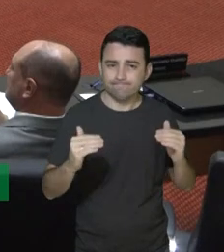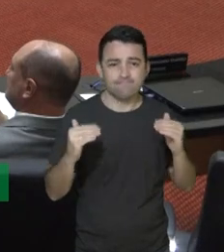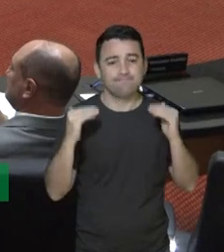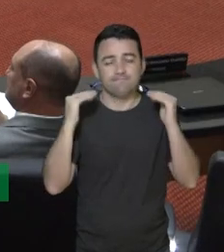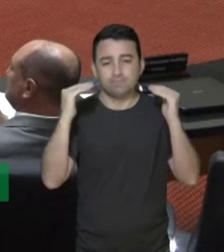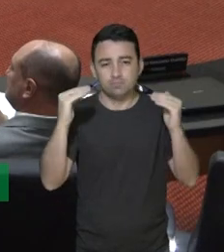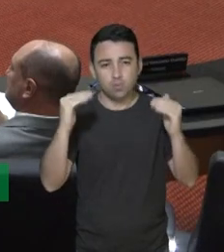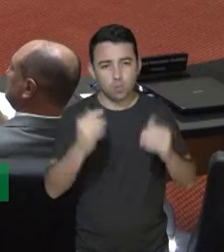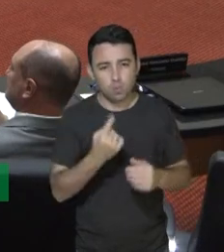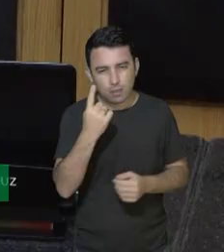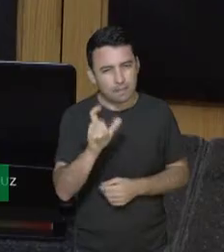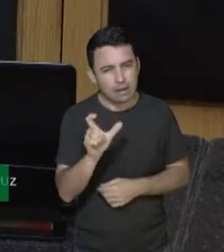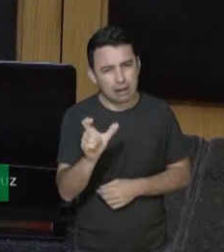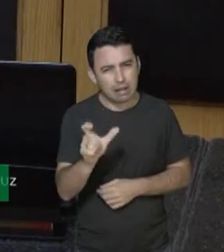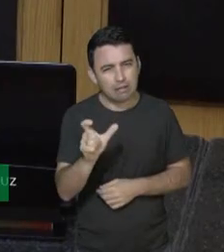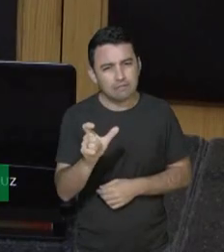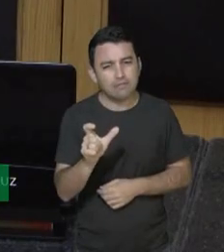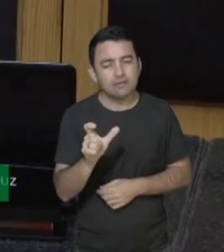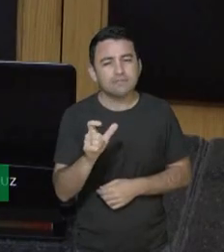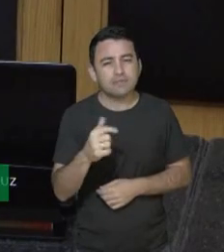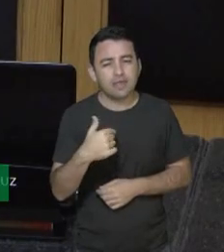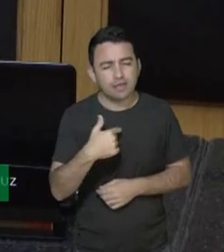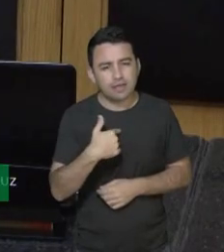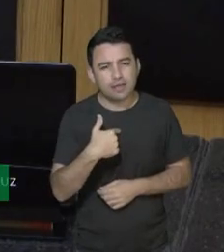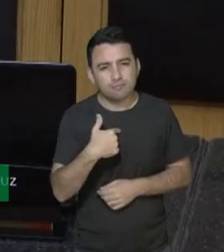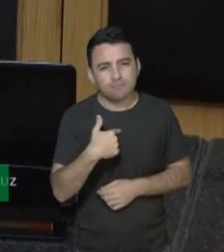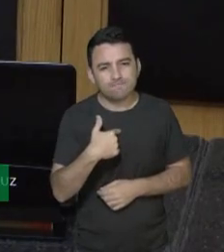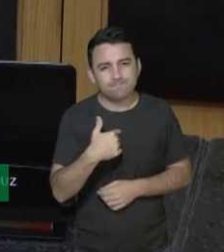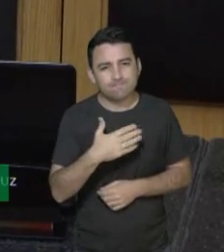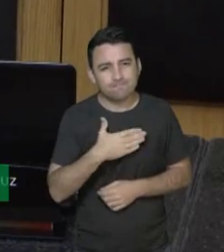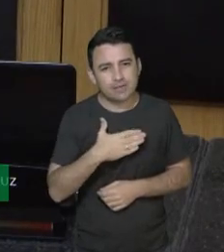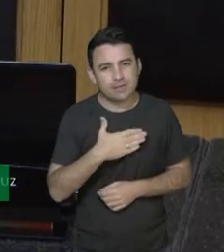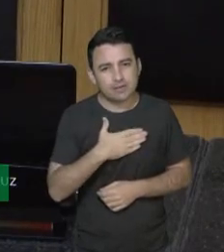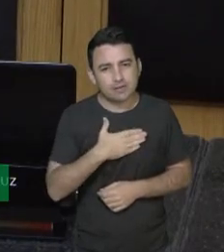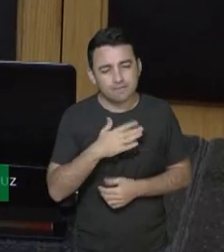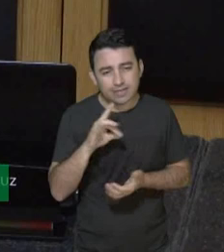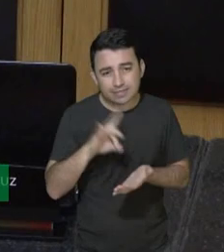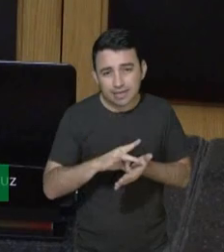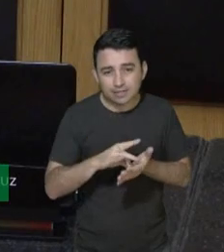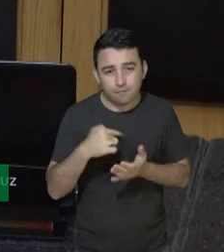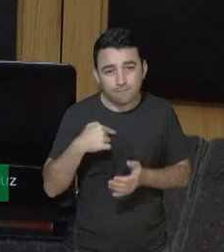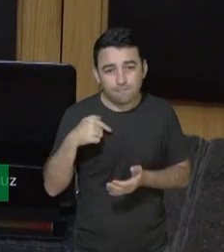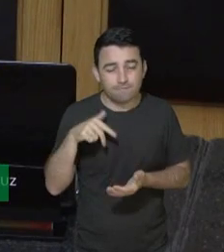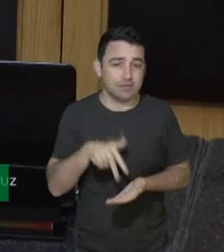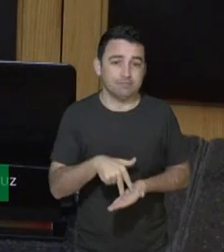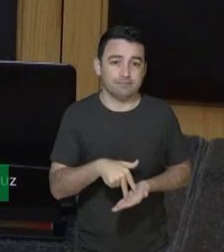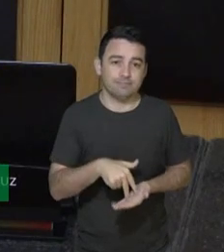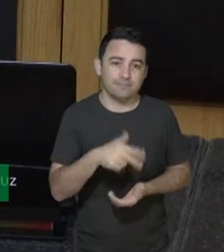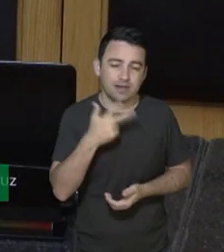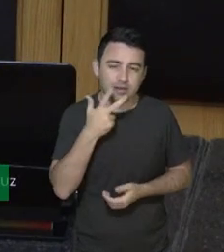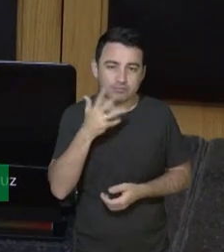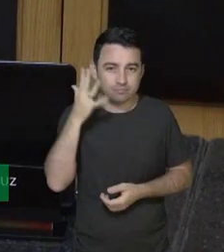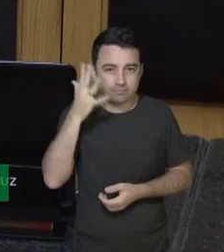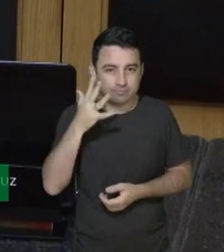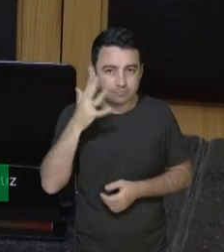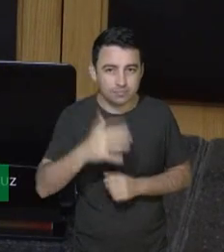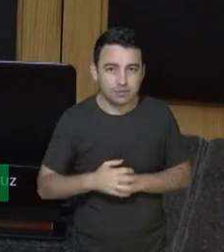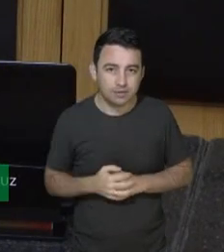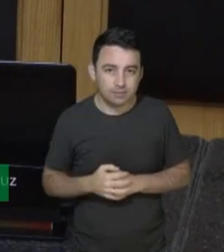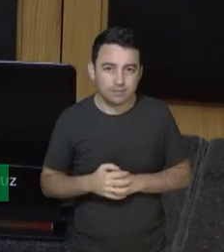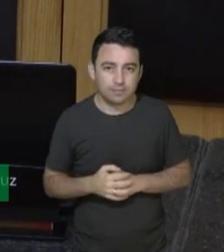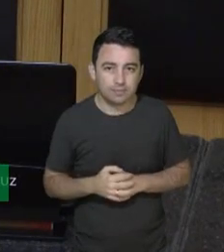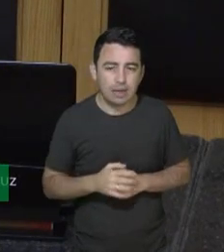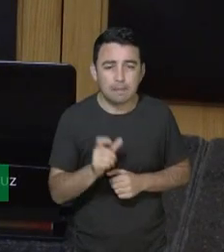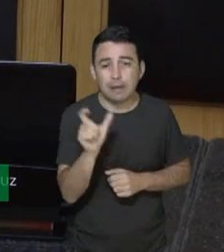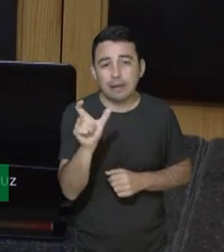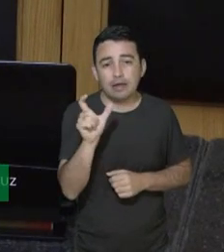aqui que me trouxe, na realidade, para falar, né, que é uma pequena